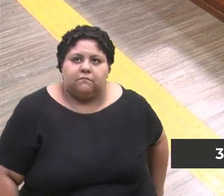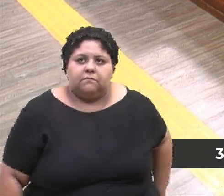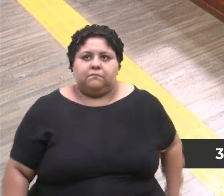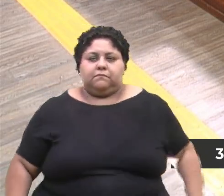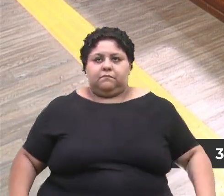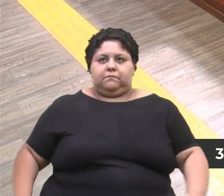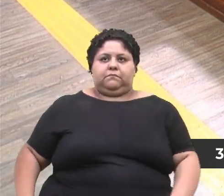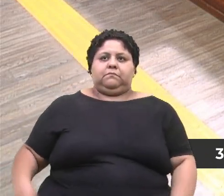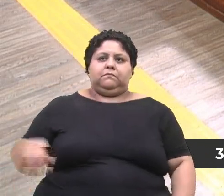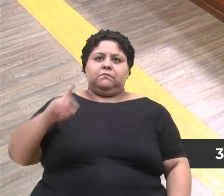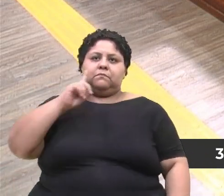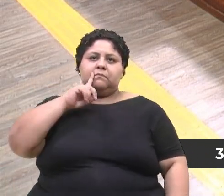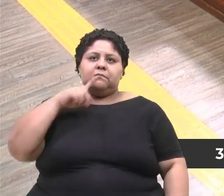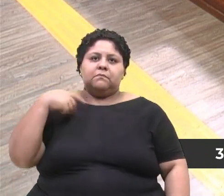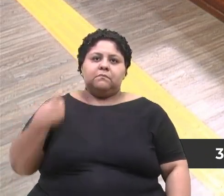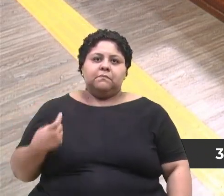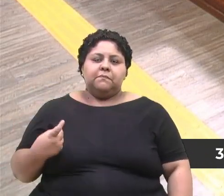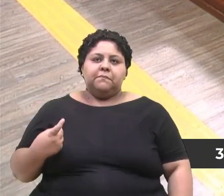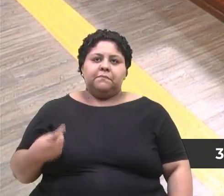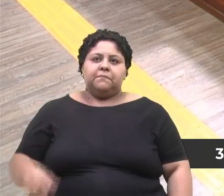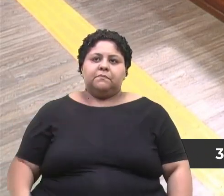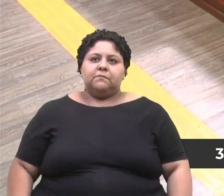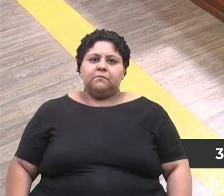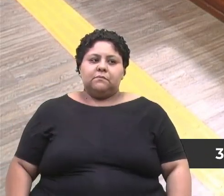Rose Frigeri.